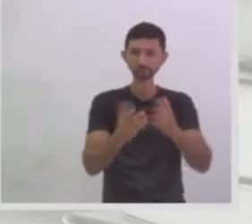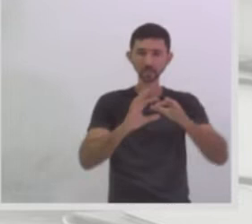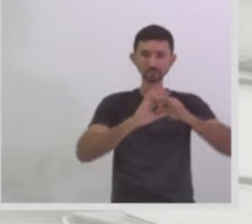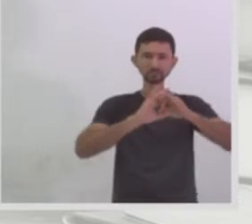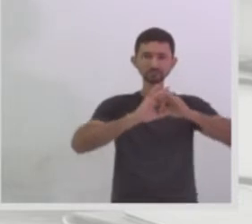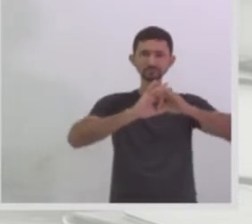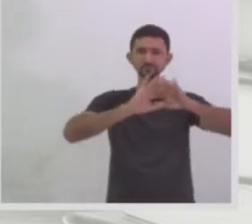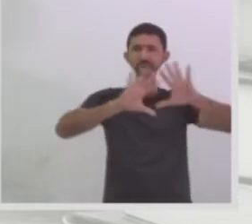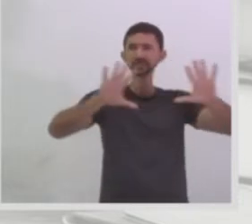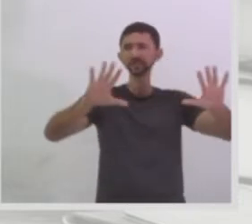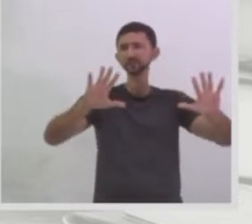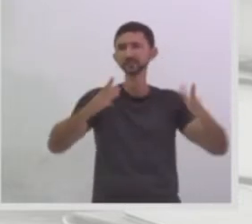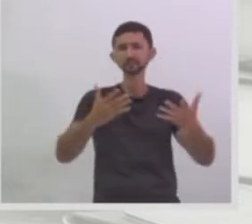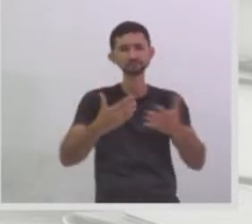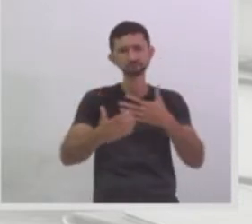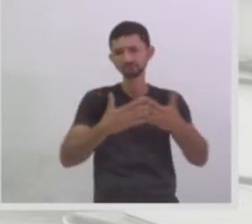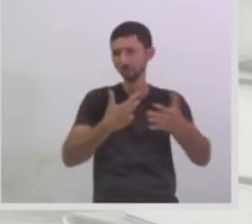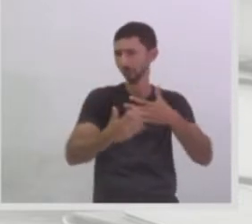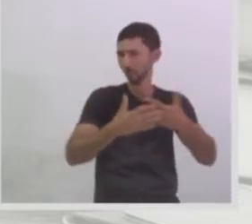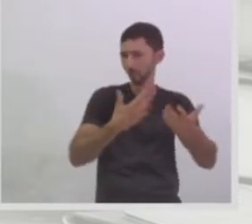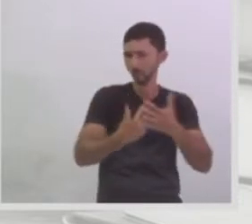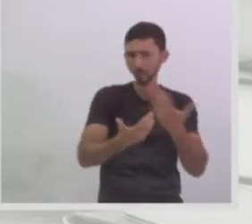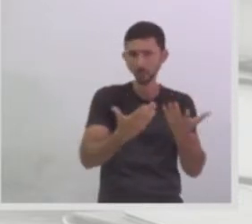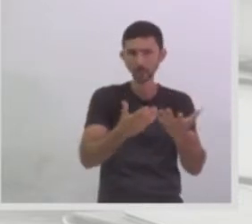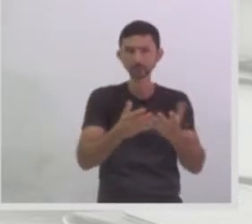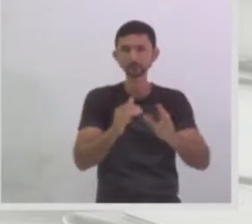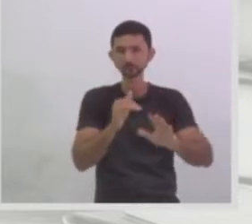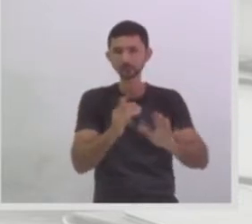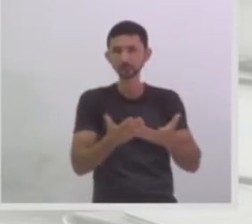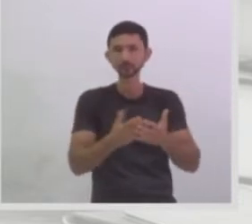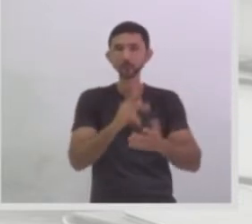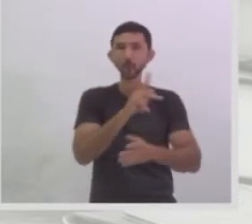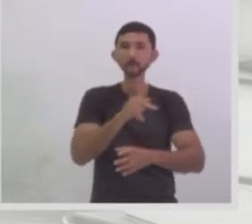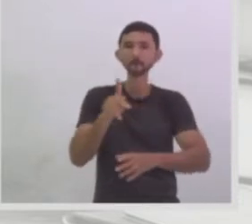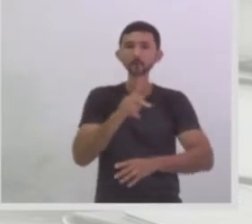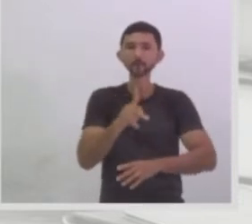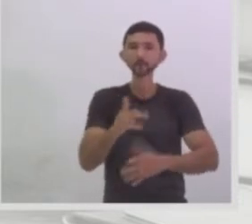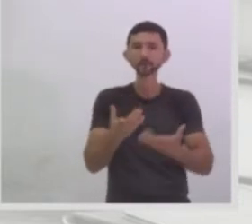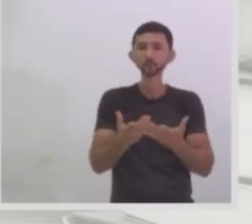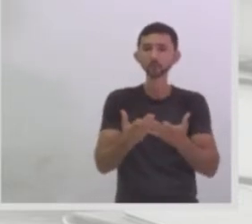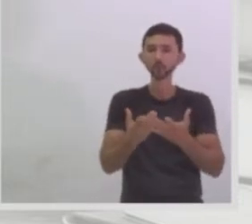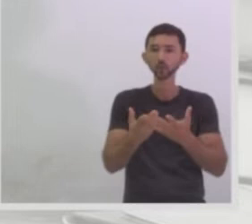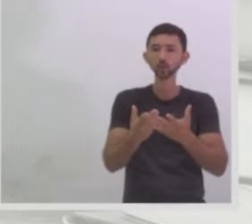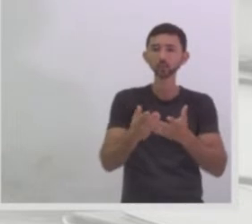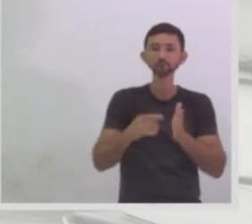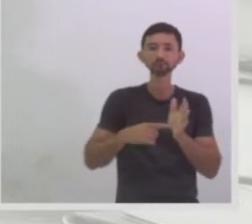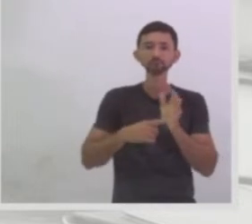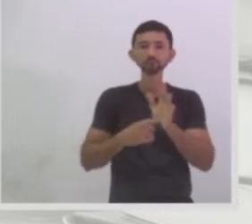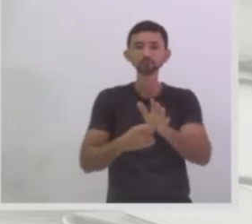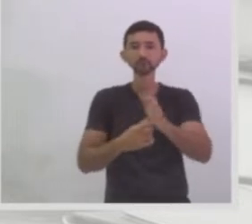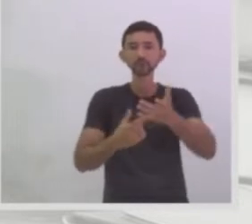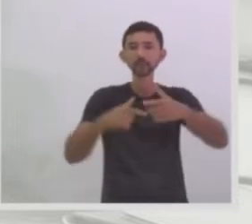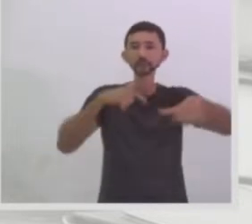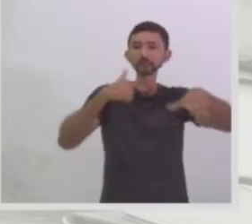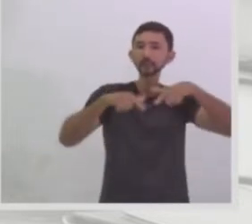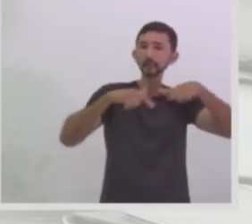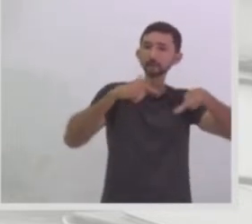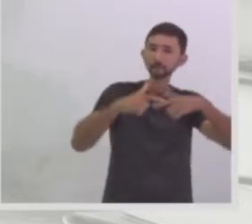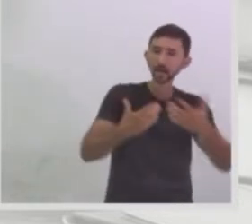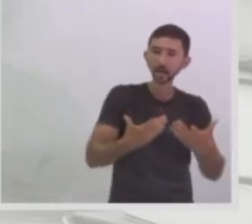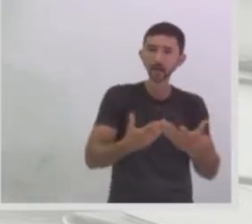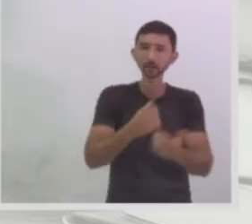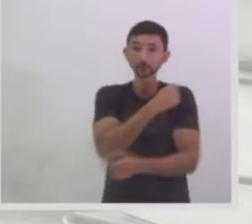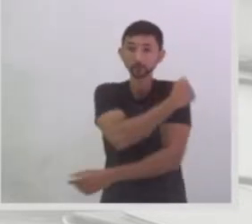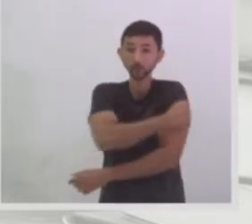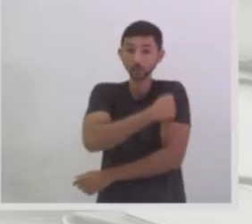de forma muito fácil, né? Quando o professor passa algum trabalho, né, o aluno